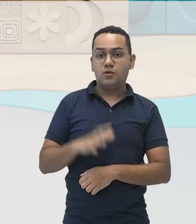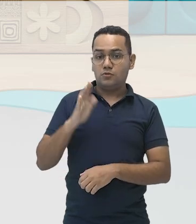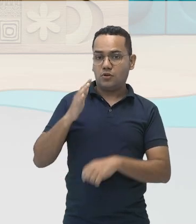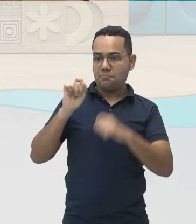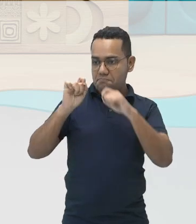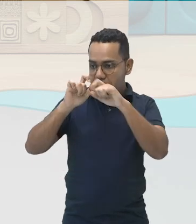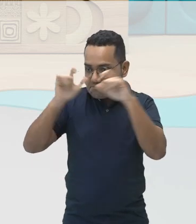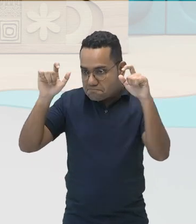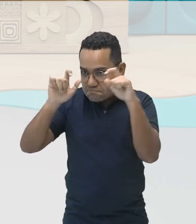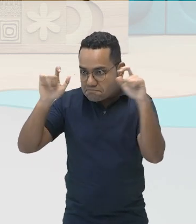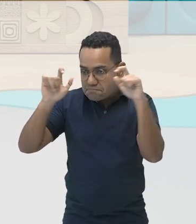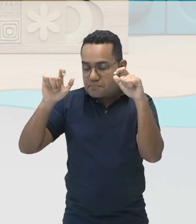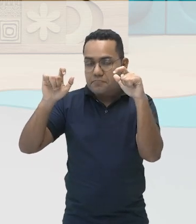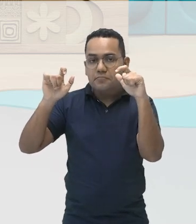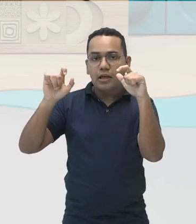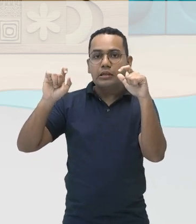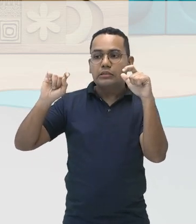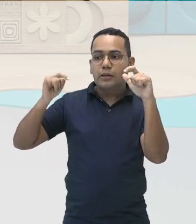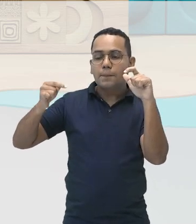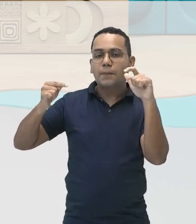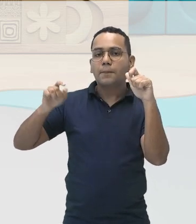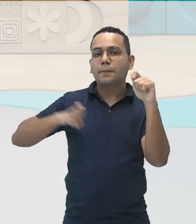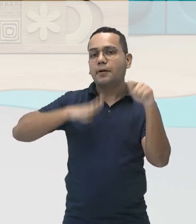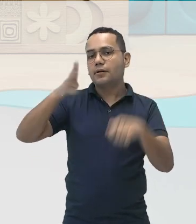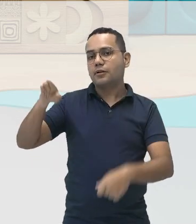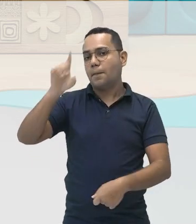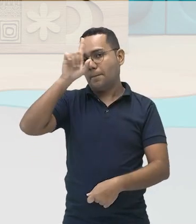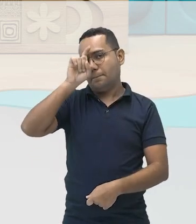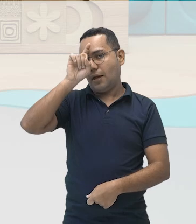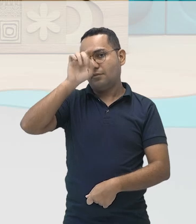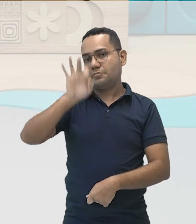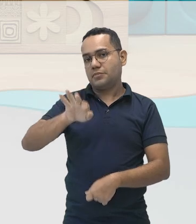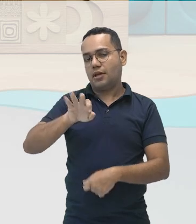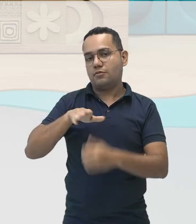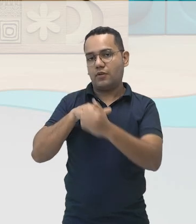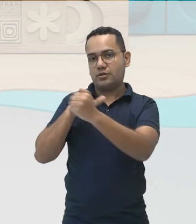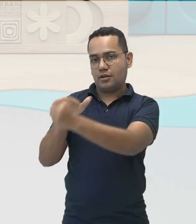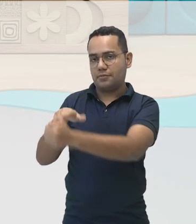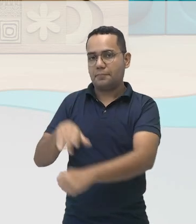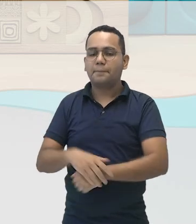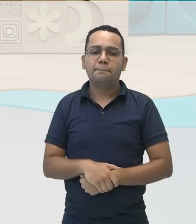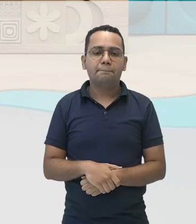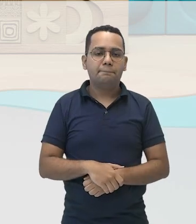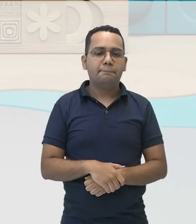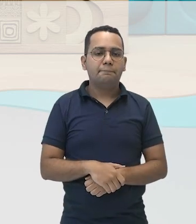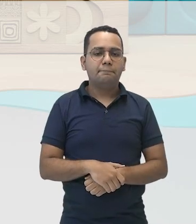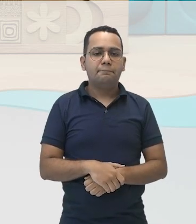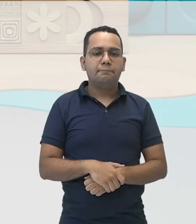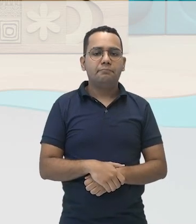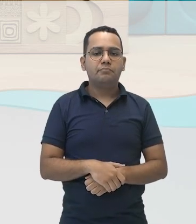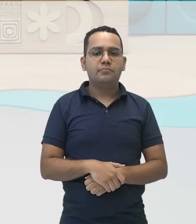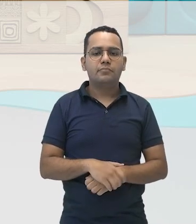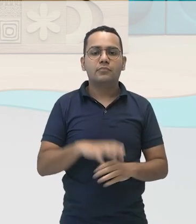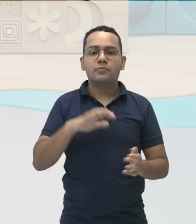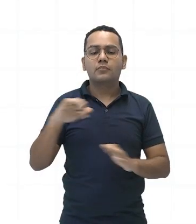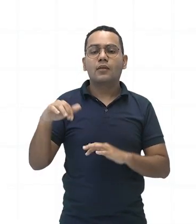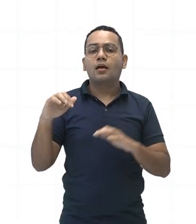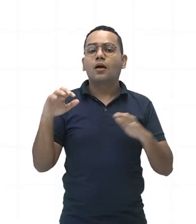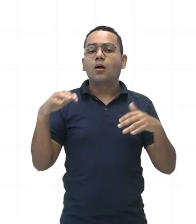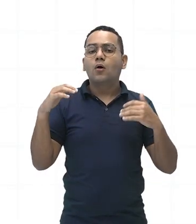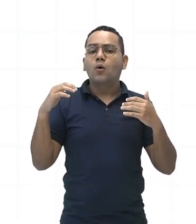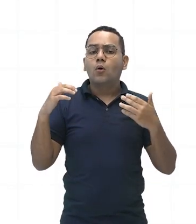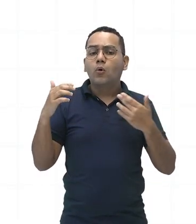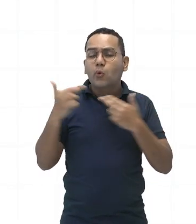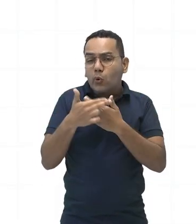lúcida, você vai encaminhar ela para a unidade de saúde. Mas o que eu não devo fazer durante a crise?